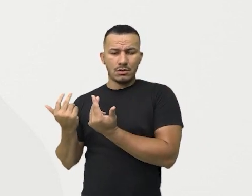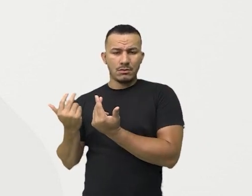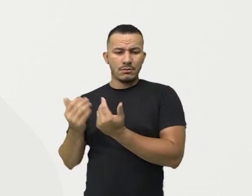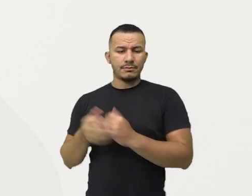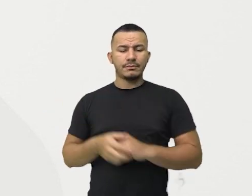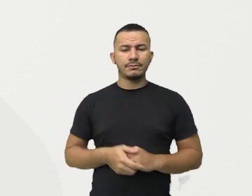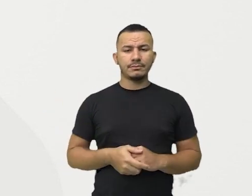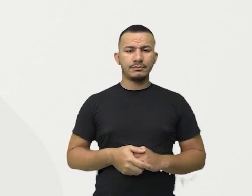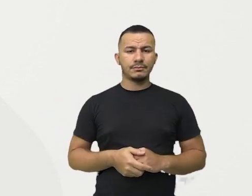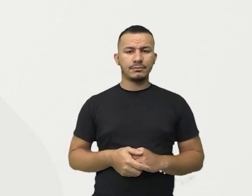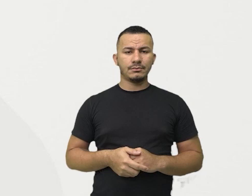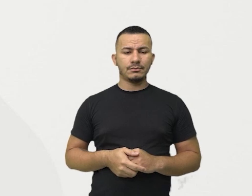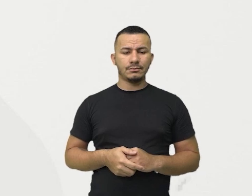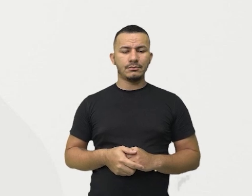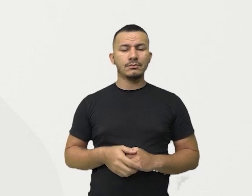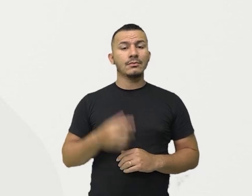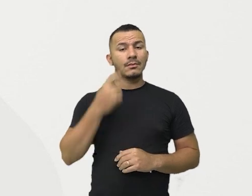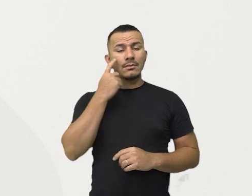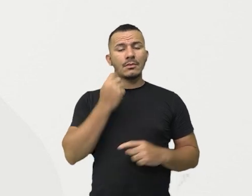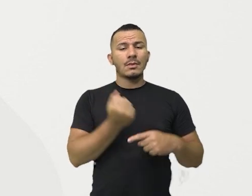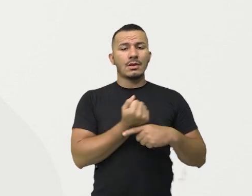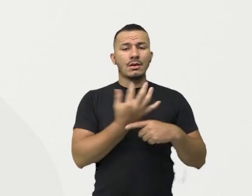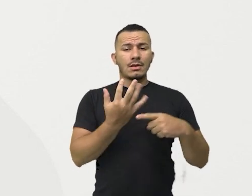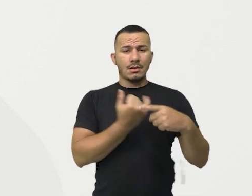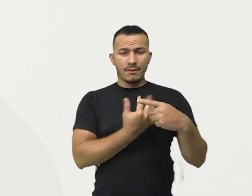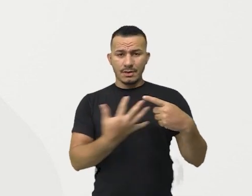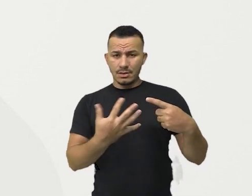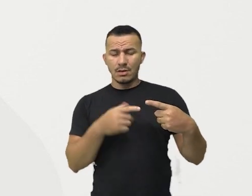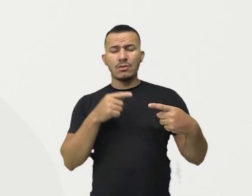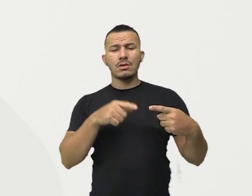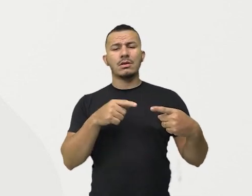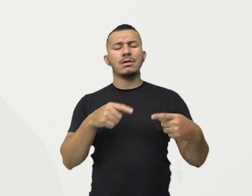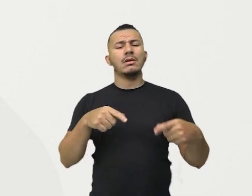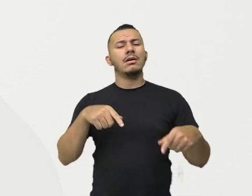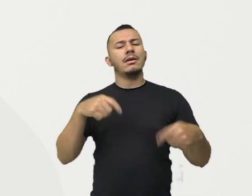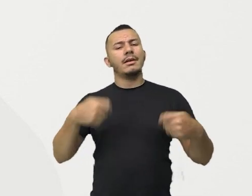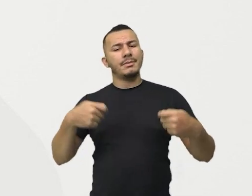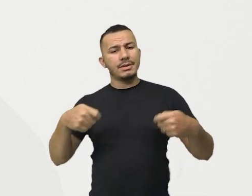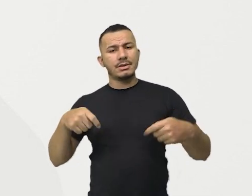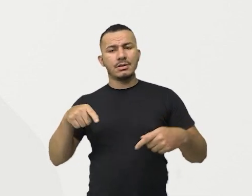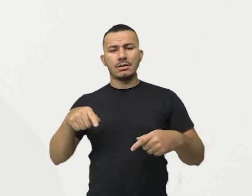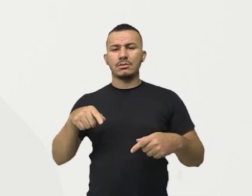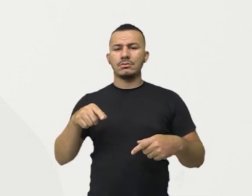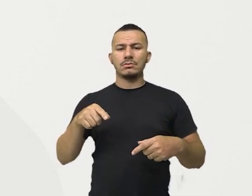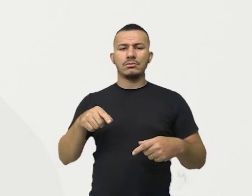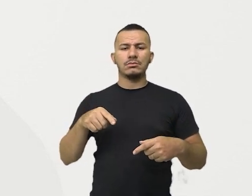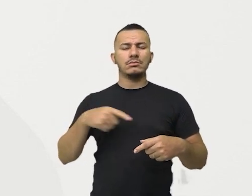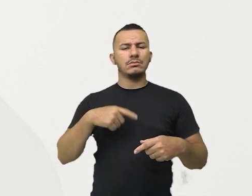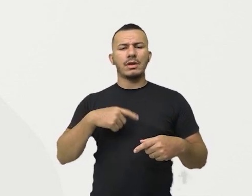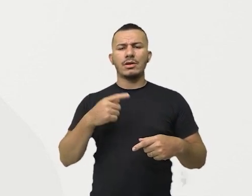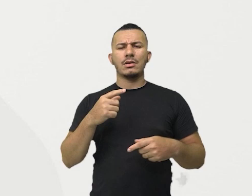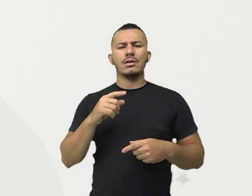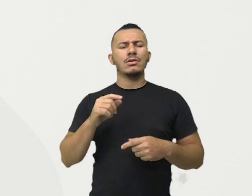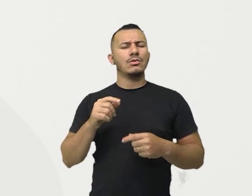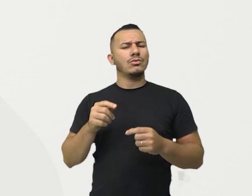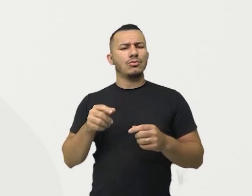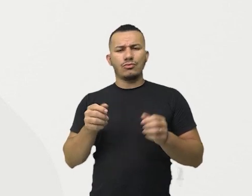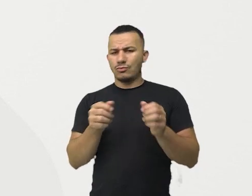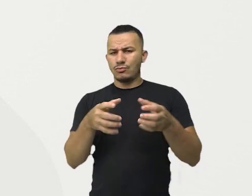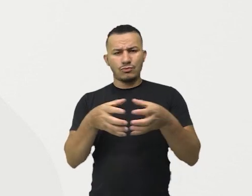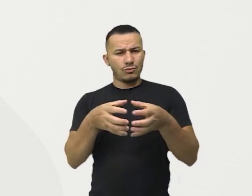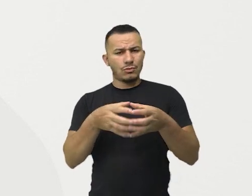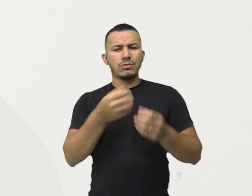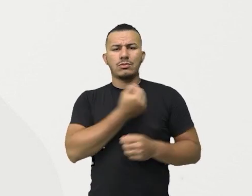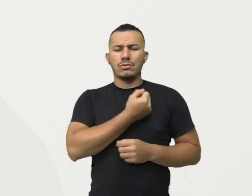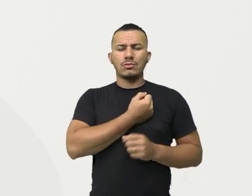né? Que a fração, necessariamente, quando a gente vai falar de fração como parte de um inteiro, as partes